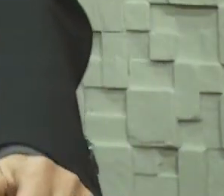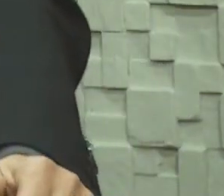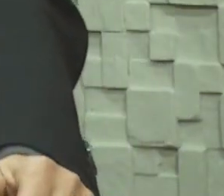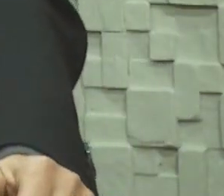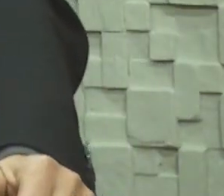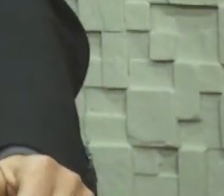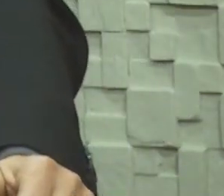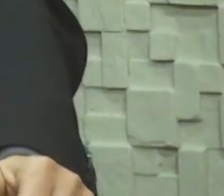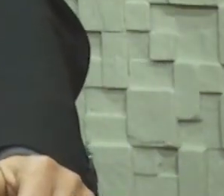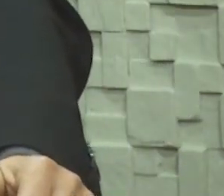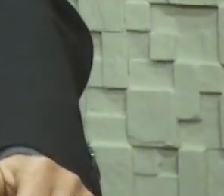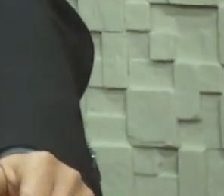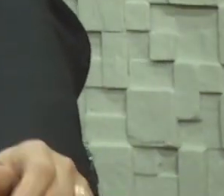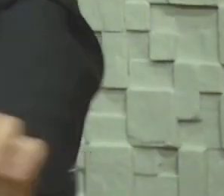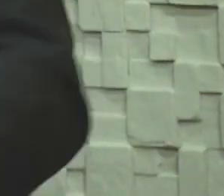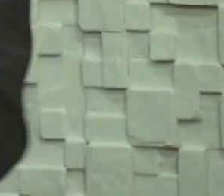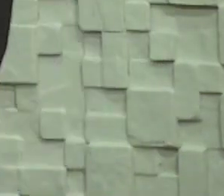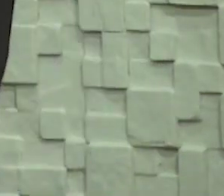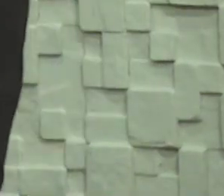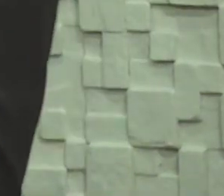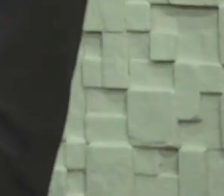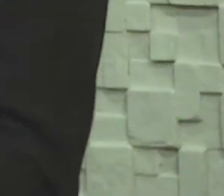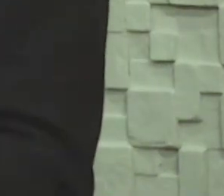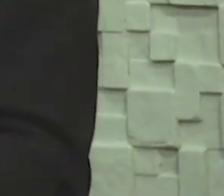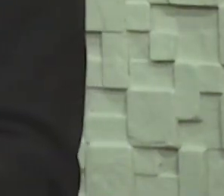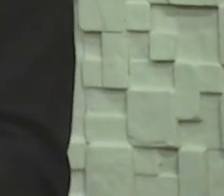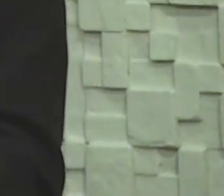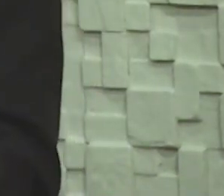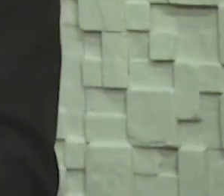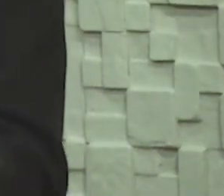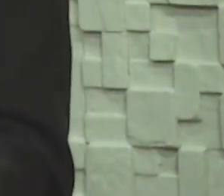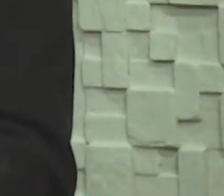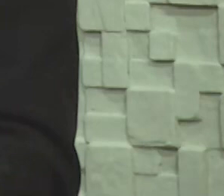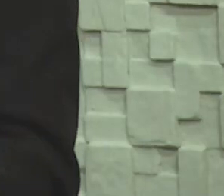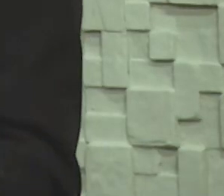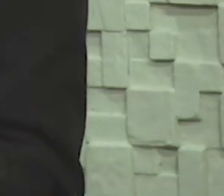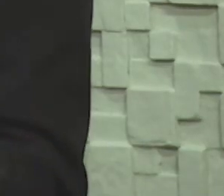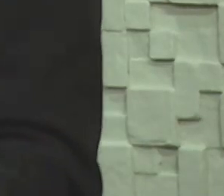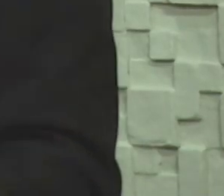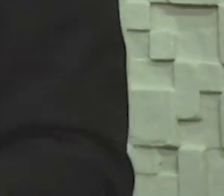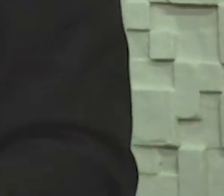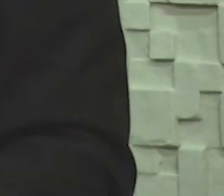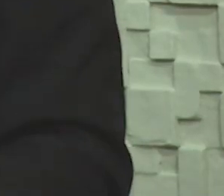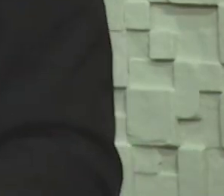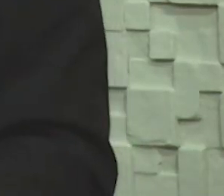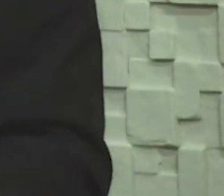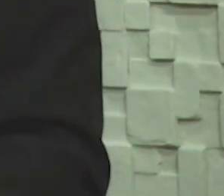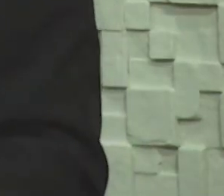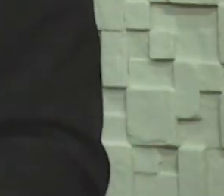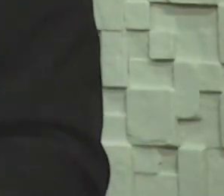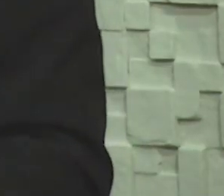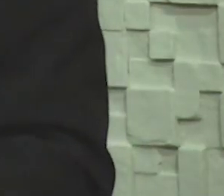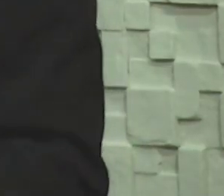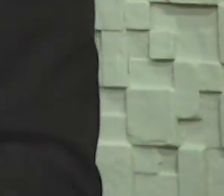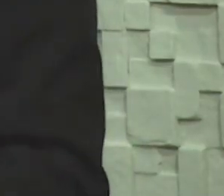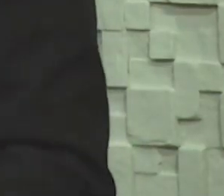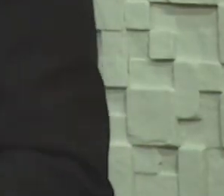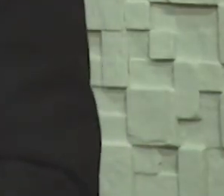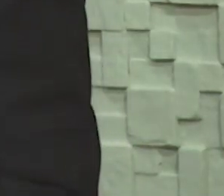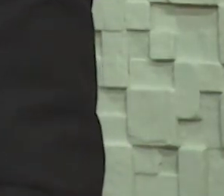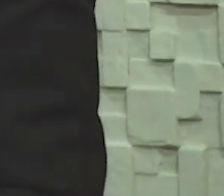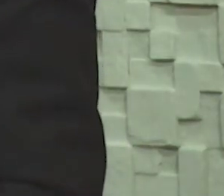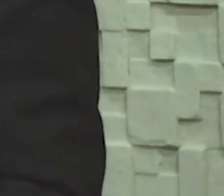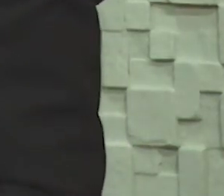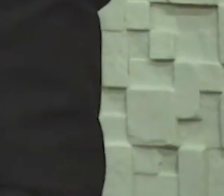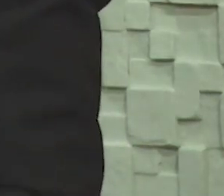muito legal ali parabéns vida longa a ósse e por último e não menos importante gostaria que o o Morgante